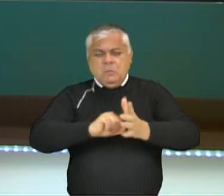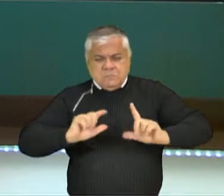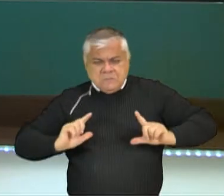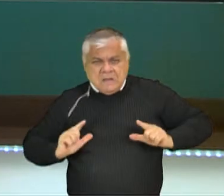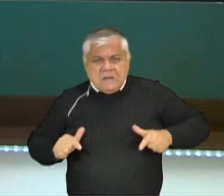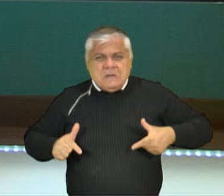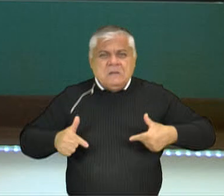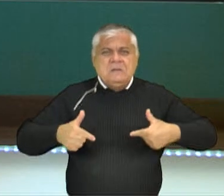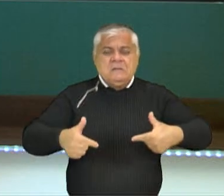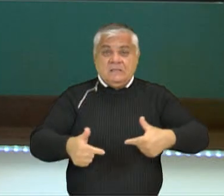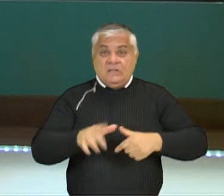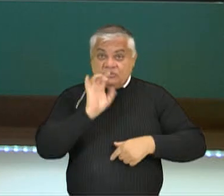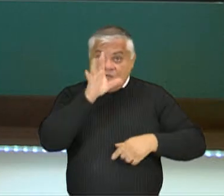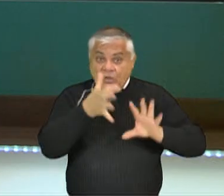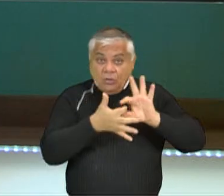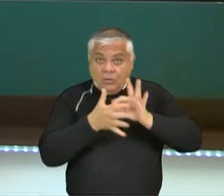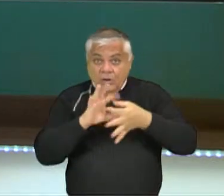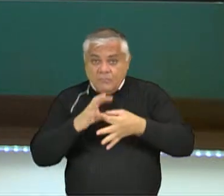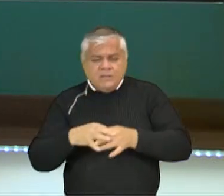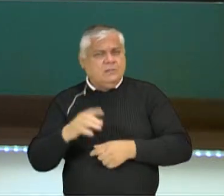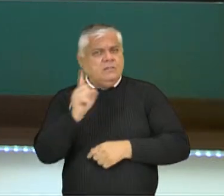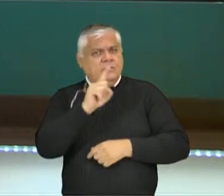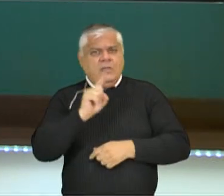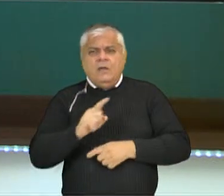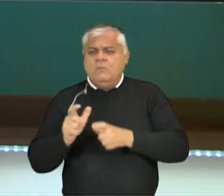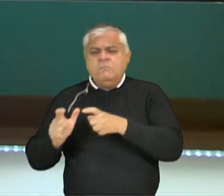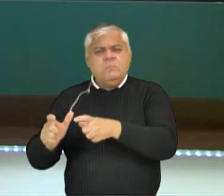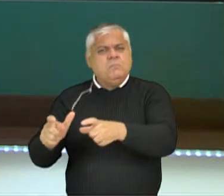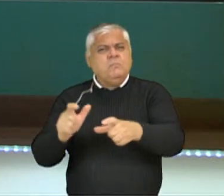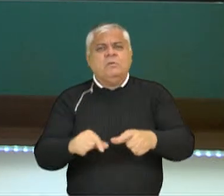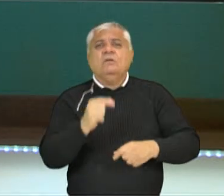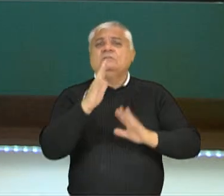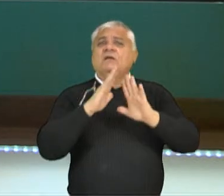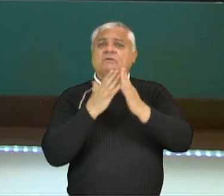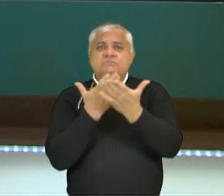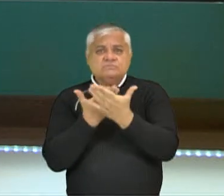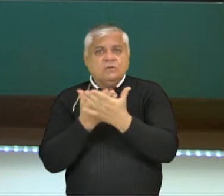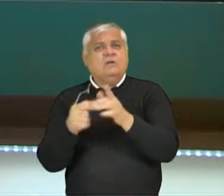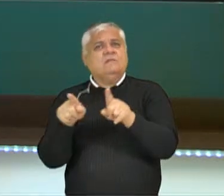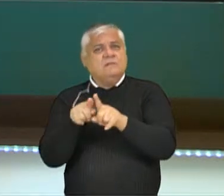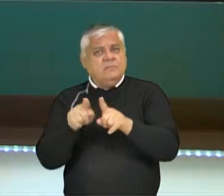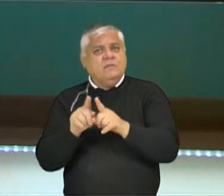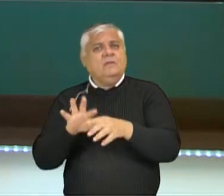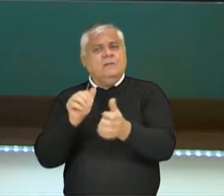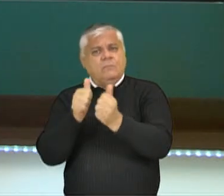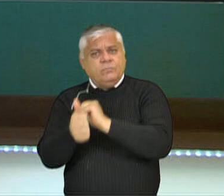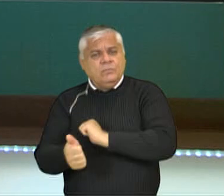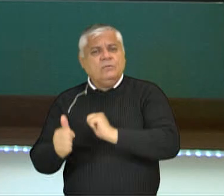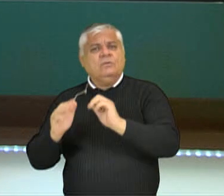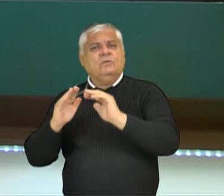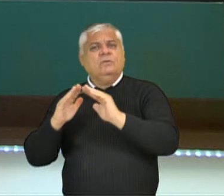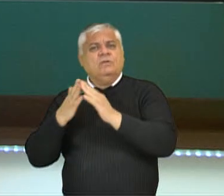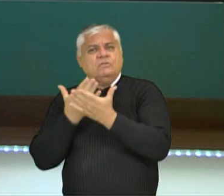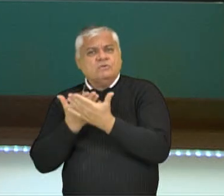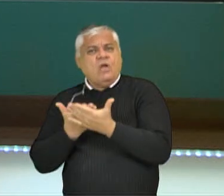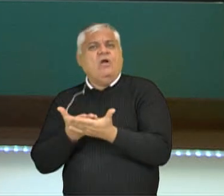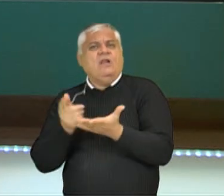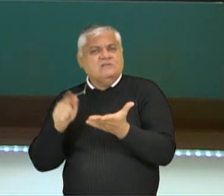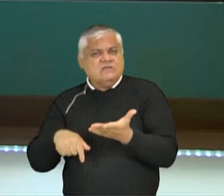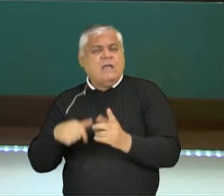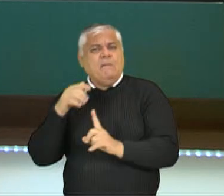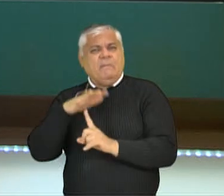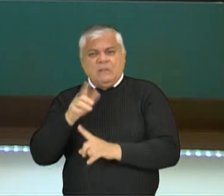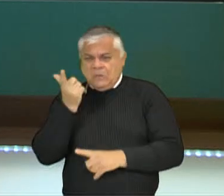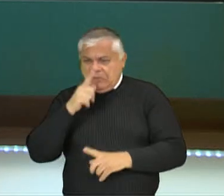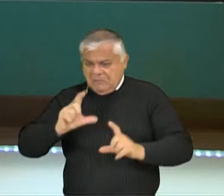Não é só nas Olimpíadas, né? Em qualquer setor, seja o seu amigo aí na escola que participa de Jogos Escolares. Mas você foi nos Jogos Escolares do Paraná e não ganhou